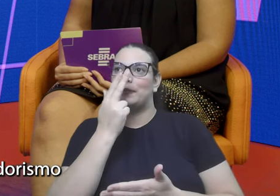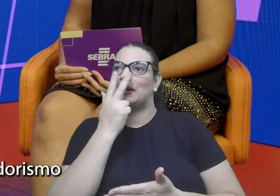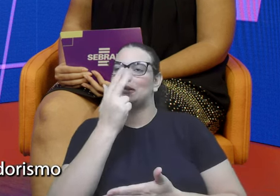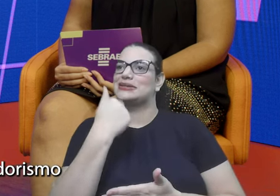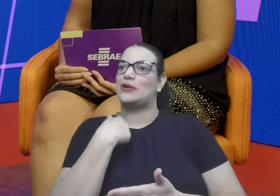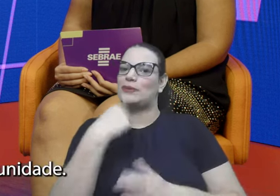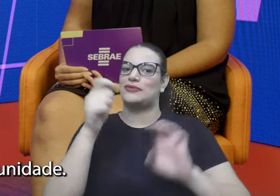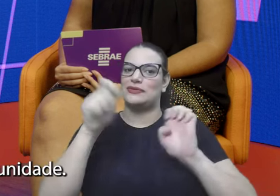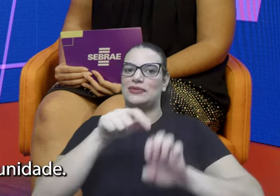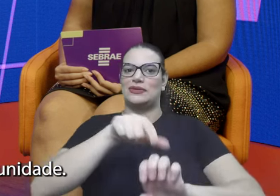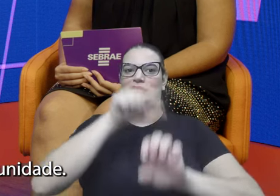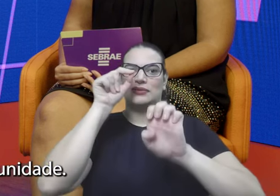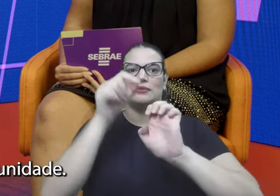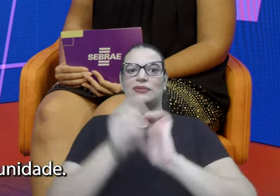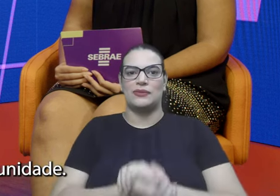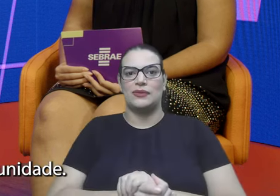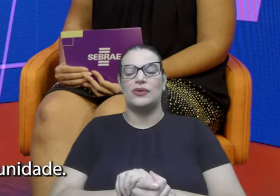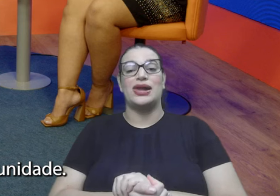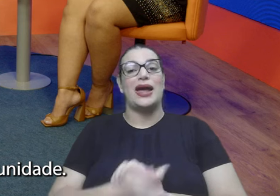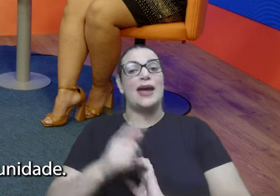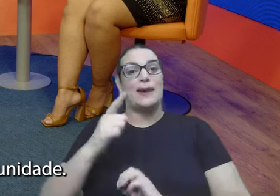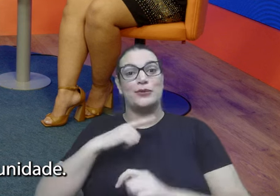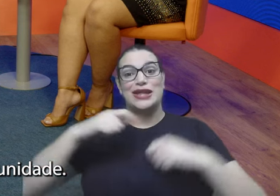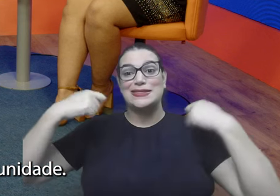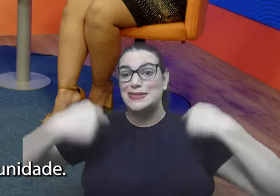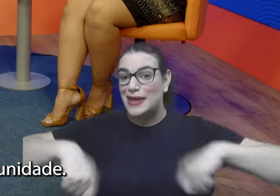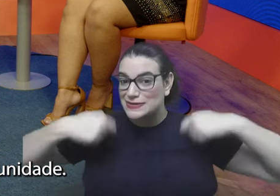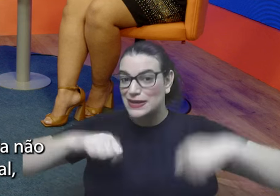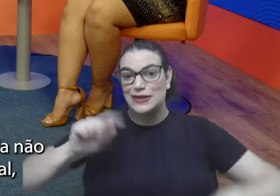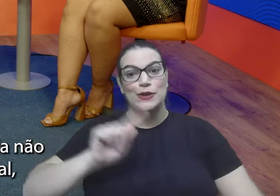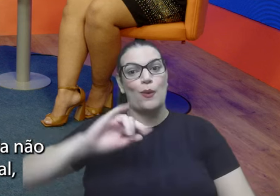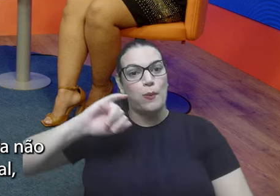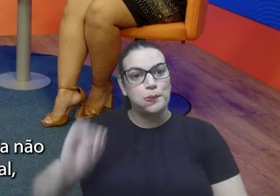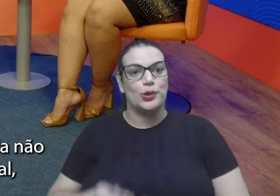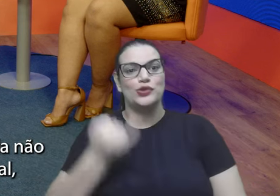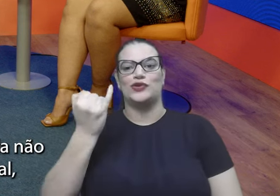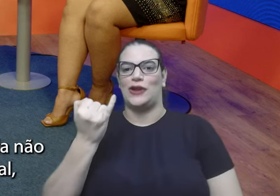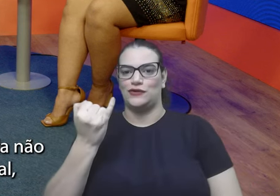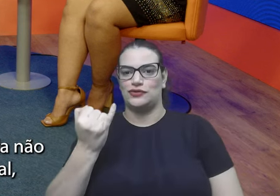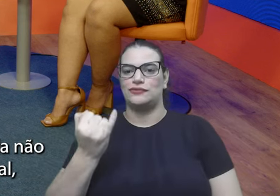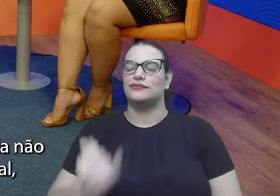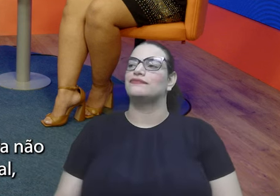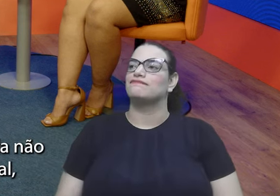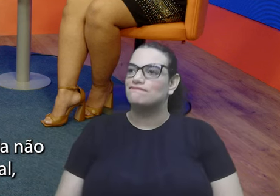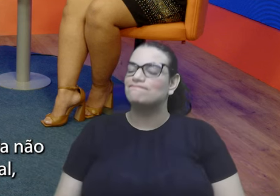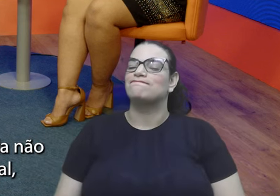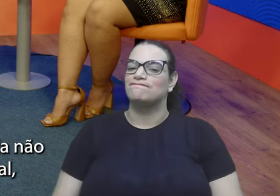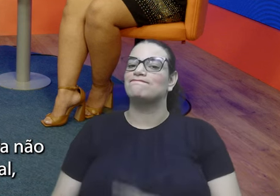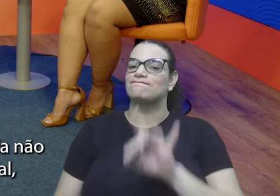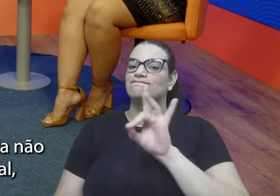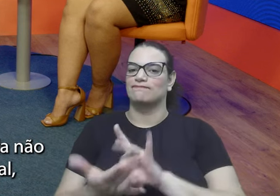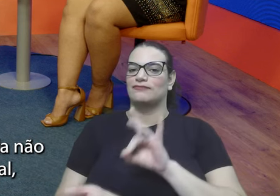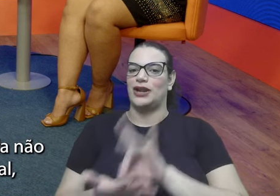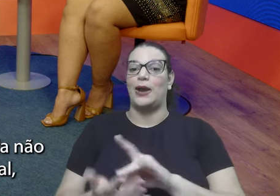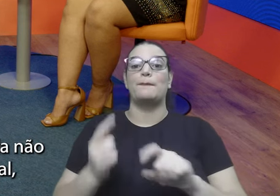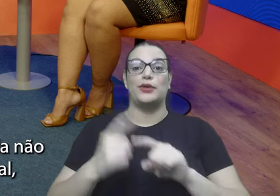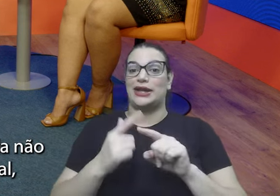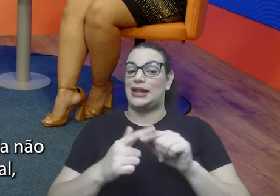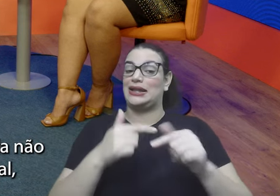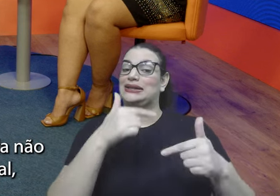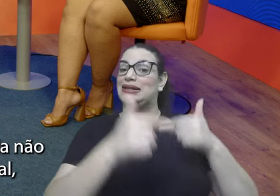empreendedorismo porque del ela não consegue e é muito louco isso porque assim ela não consegue um